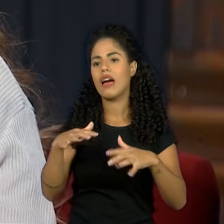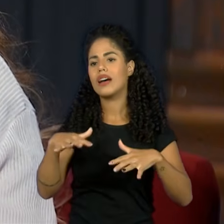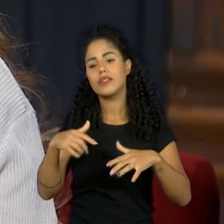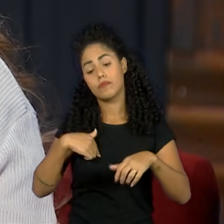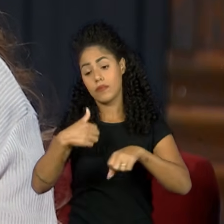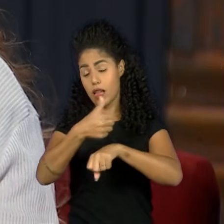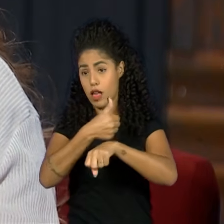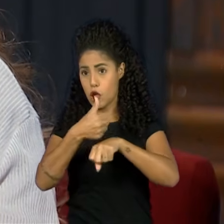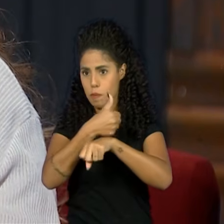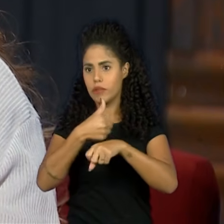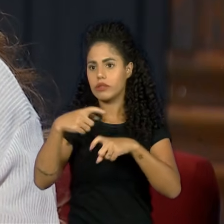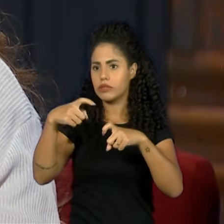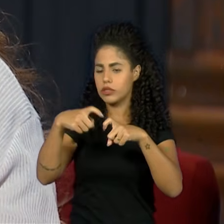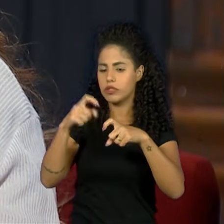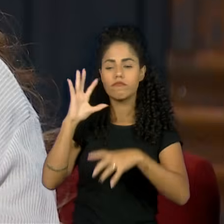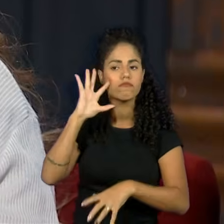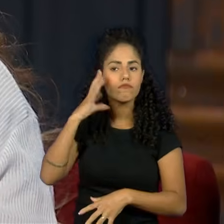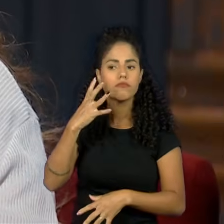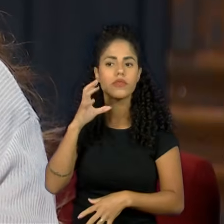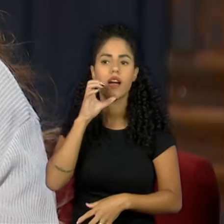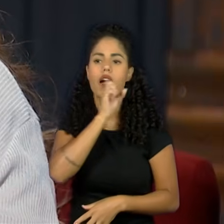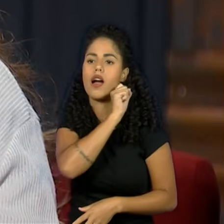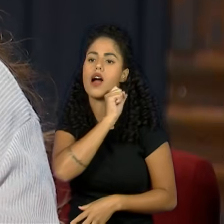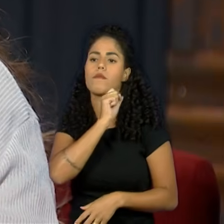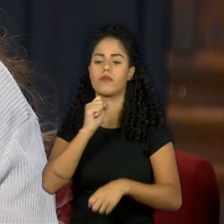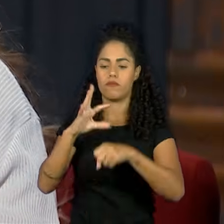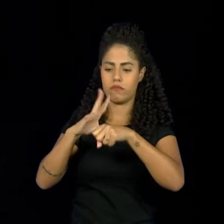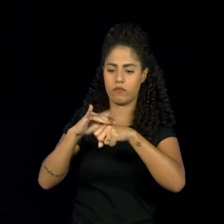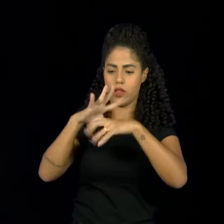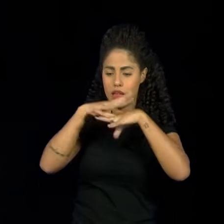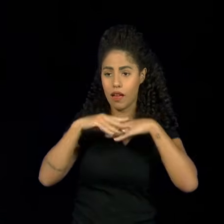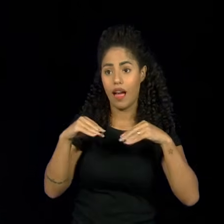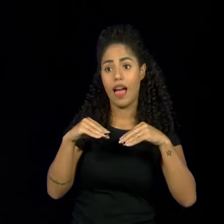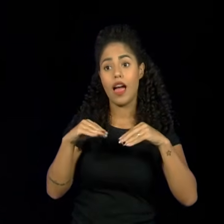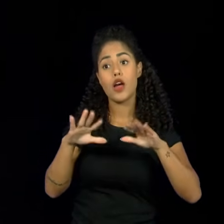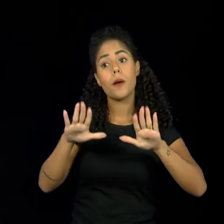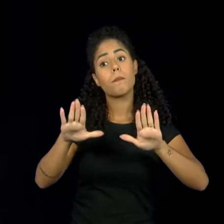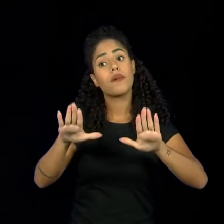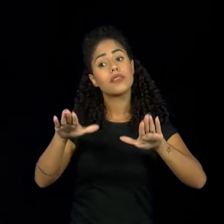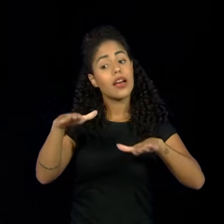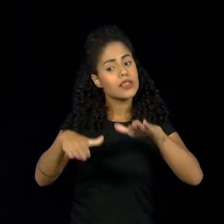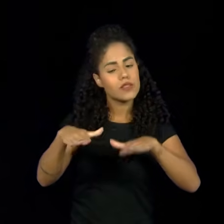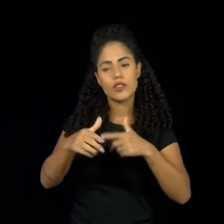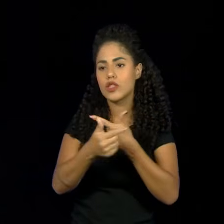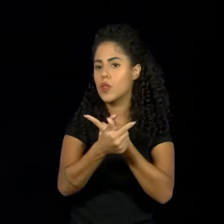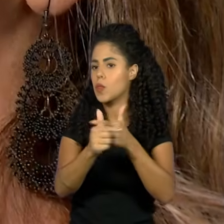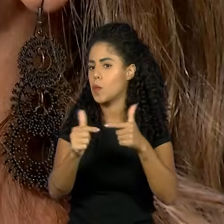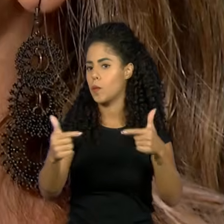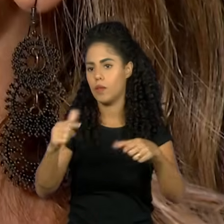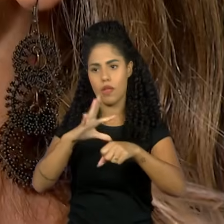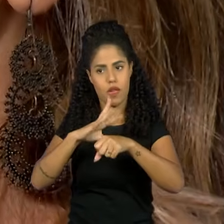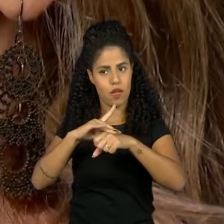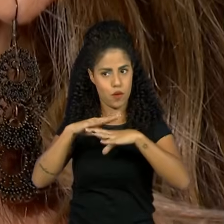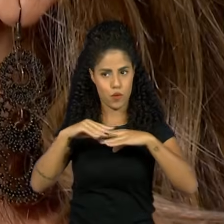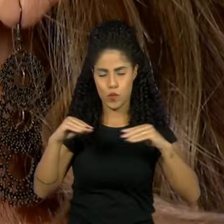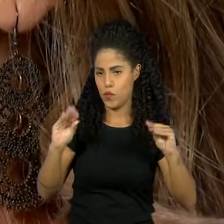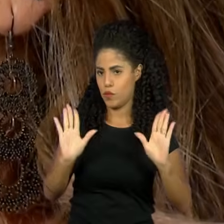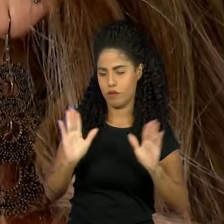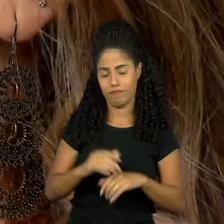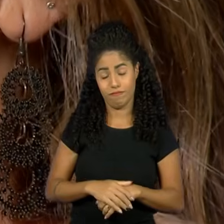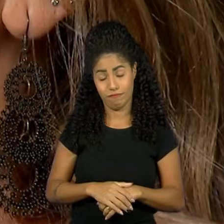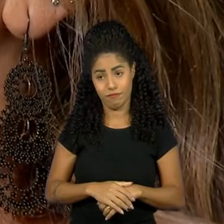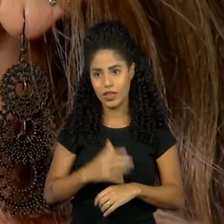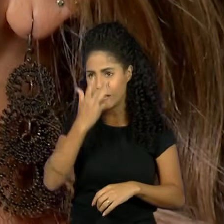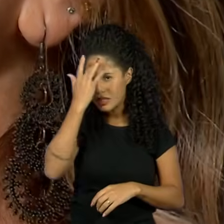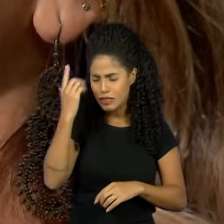medicina é desafiada para resolver esse problema, para trazer cura, e muitas vezes acontece de não ter a cura, esse paciente